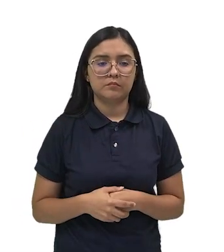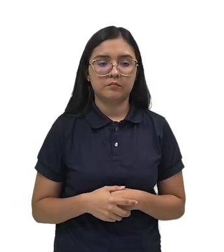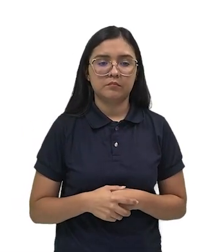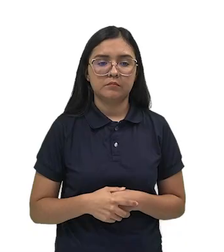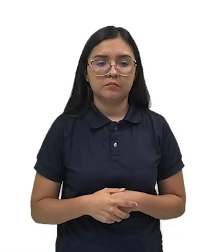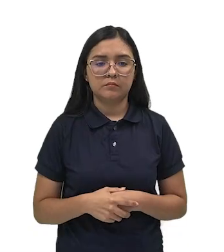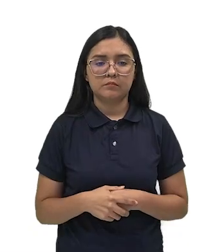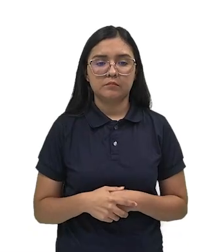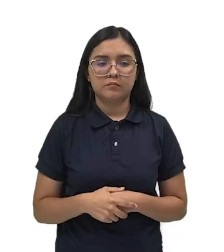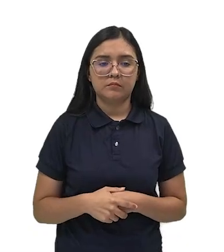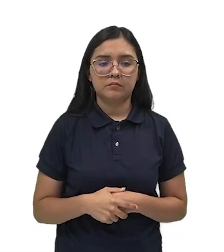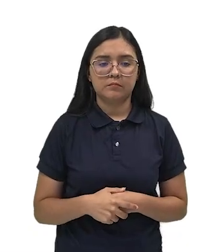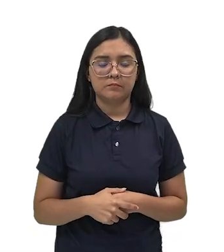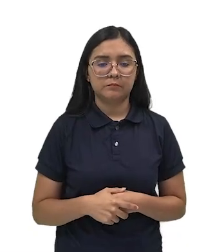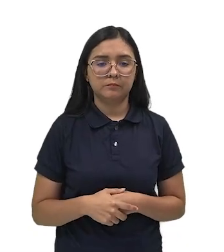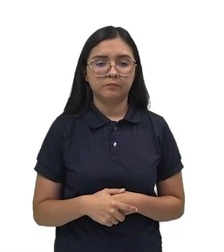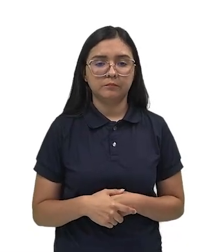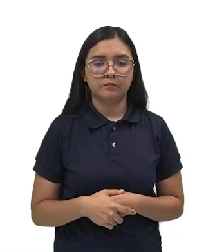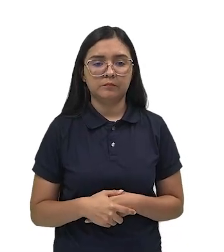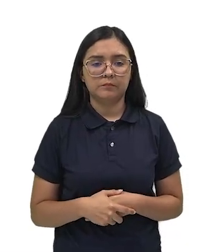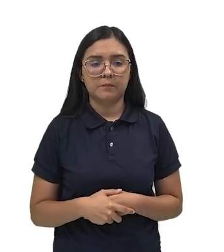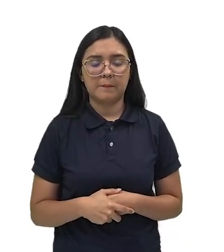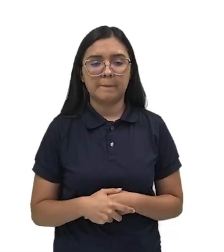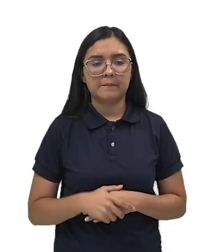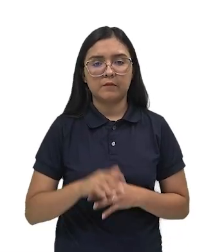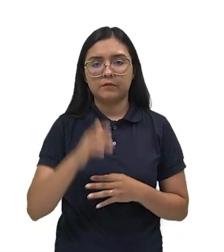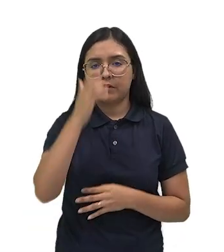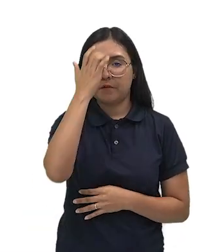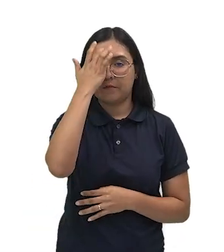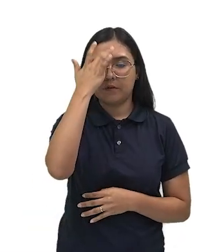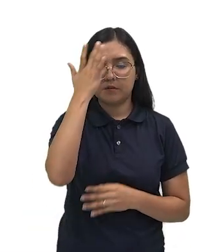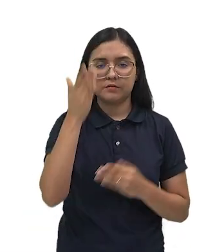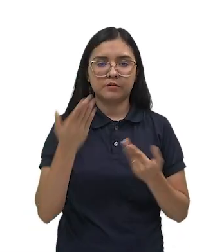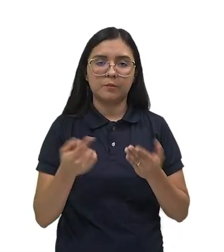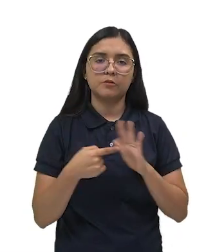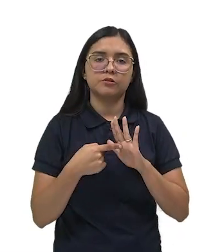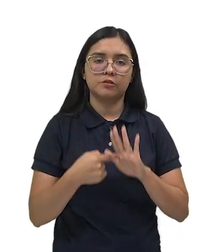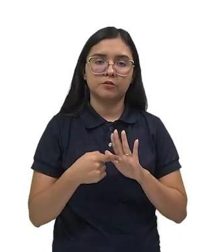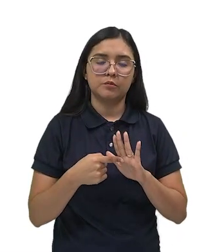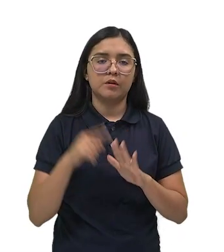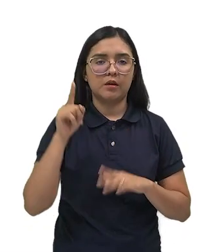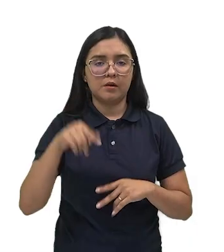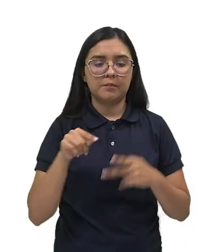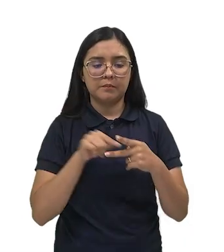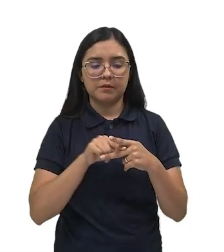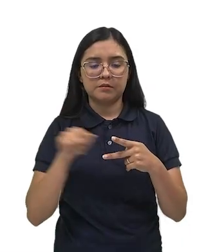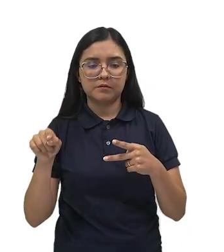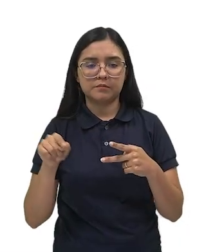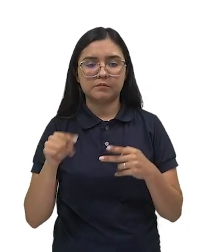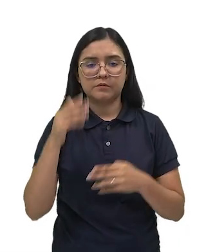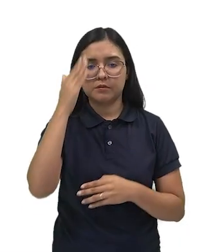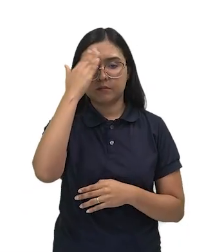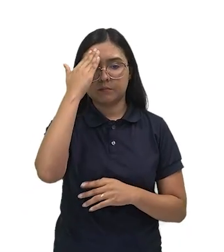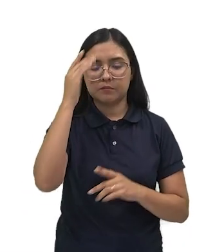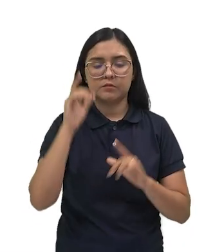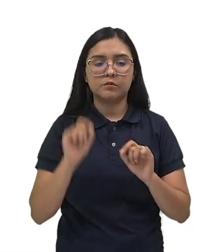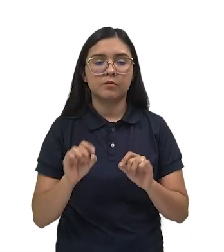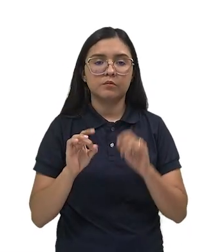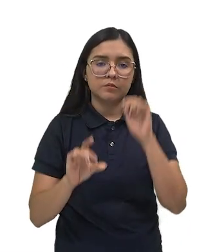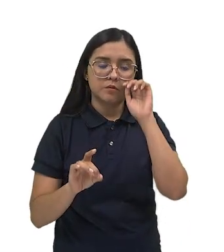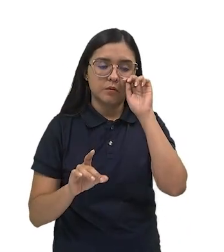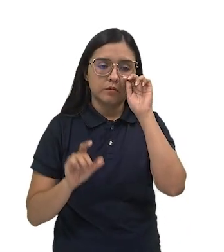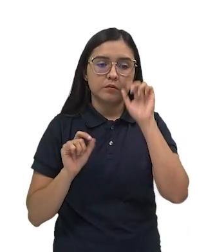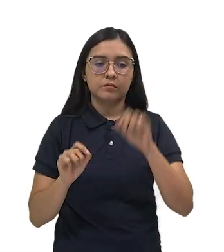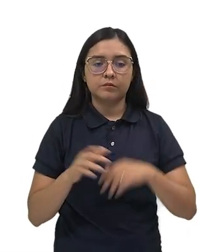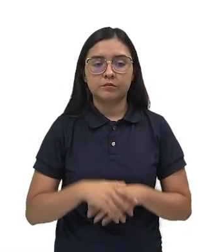o problema fica bem mais fácil, né? Eu já estou dizendo, já que é uma bissetriz, tudinho, então você já sabe que basta dividir o